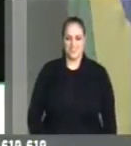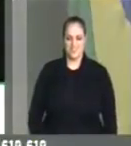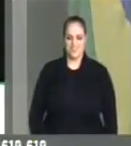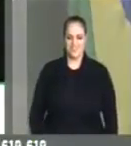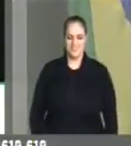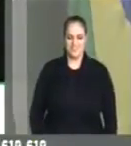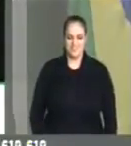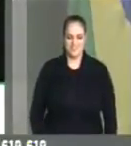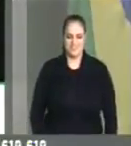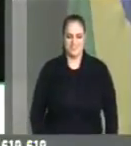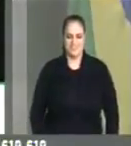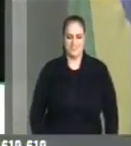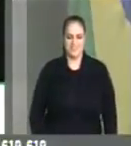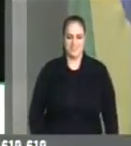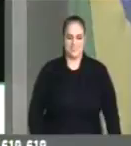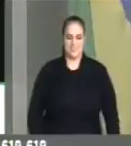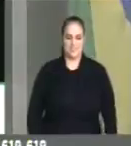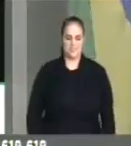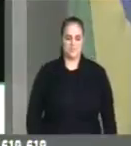O mês de outubro